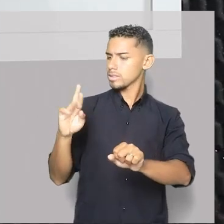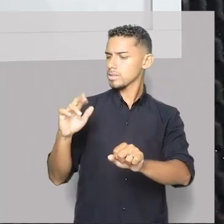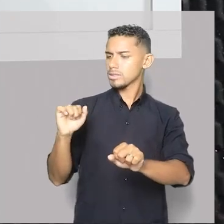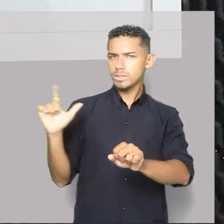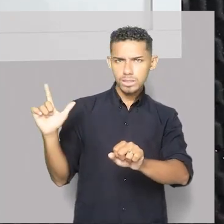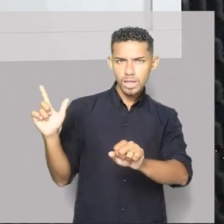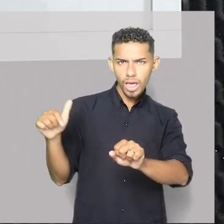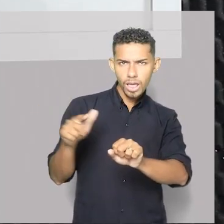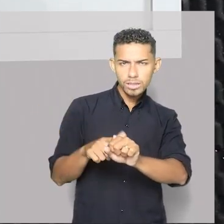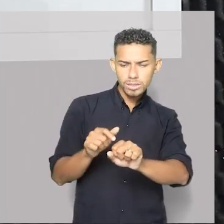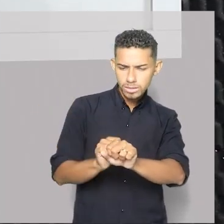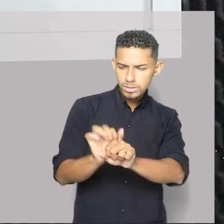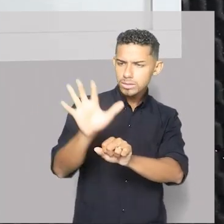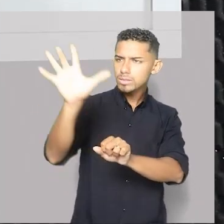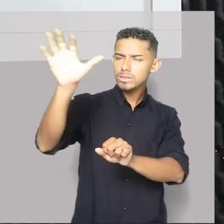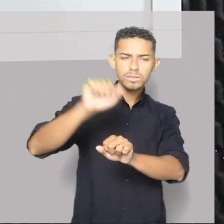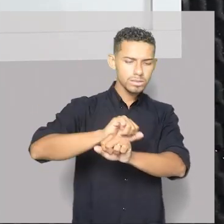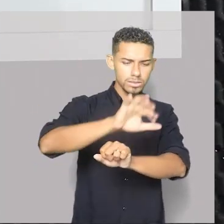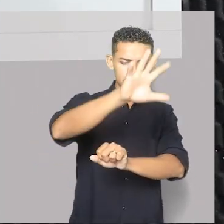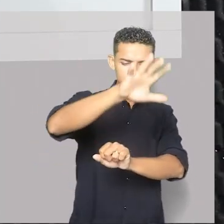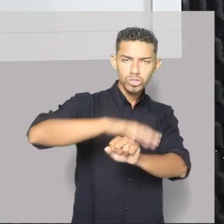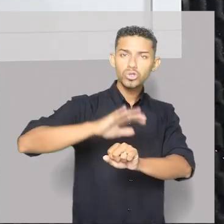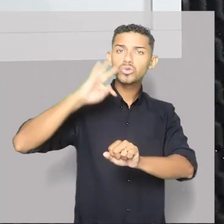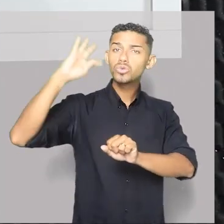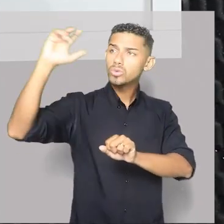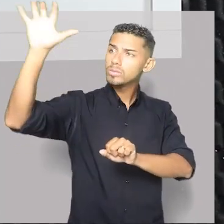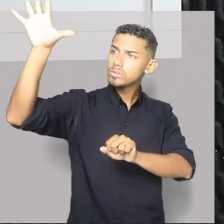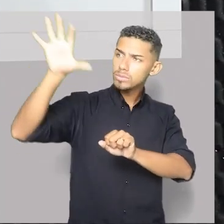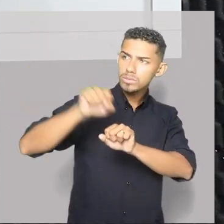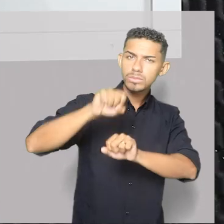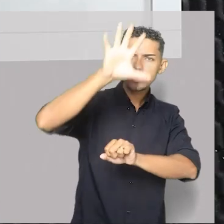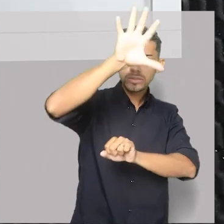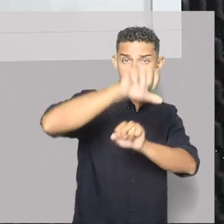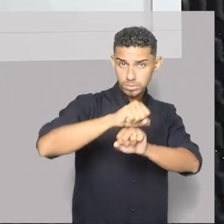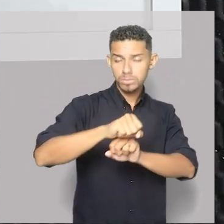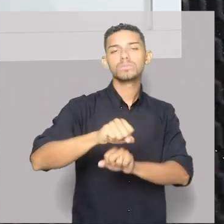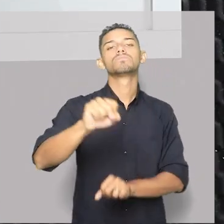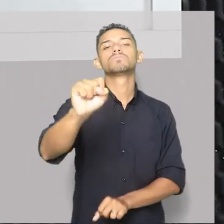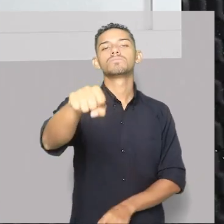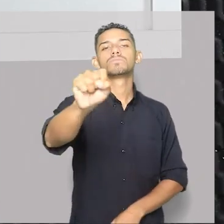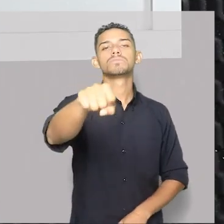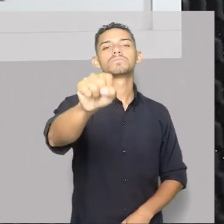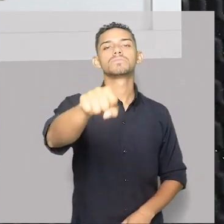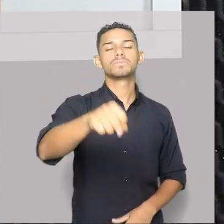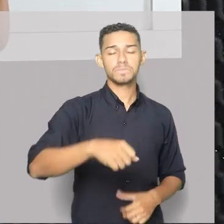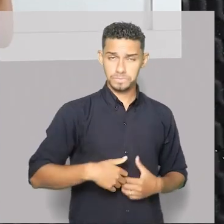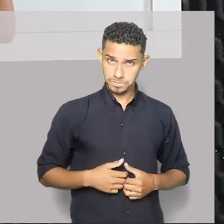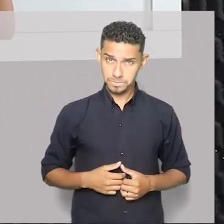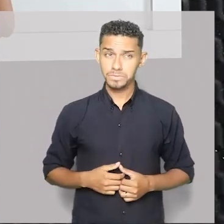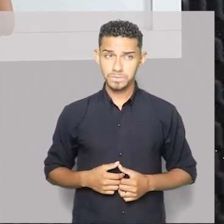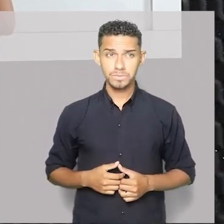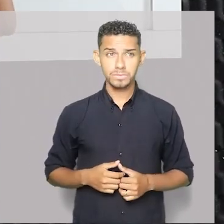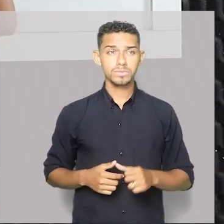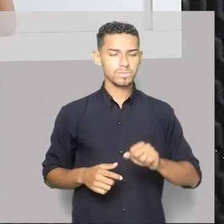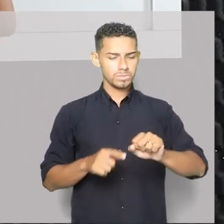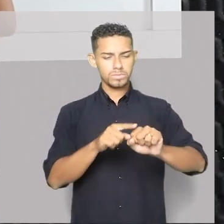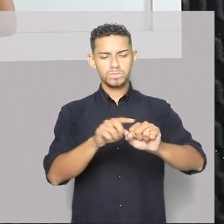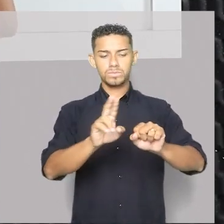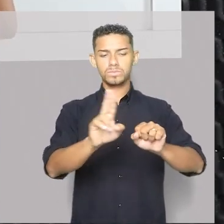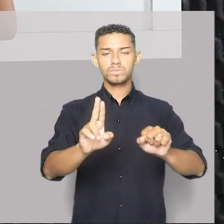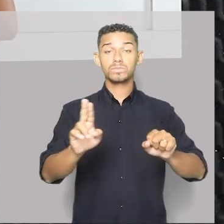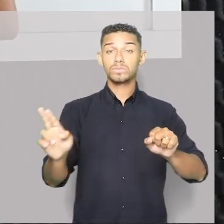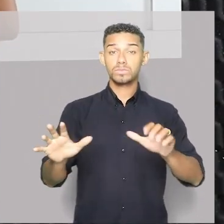desse ponto aí? Todo mundo veio, né, a partir desse ponto? Sim, né? Então, a gente vai colocar aqui, ó,